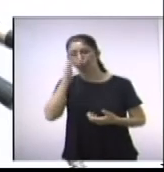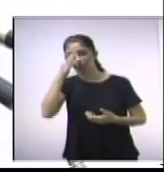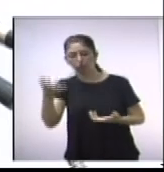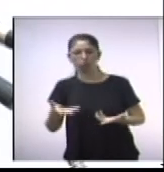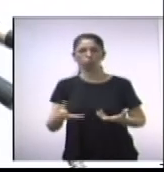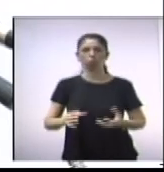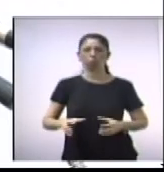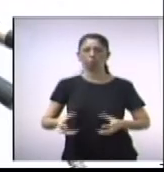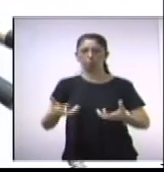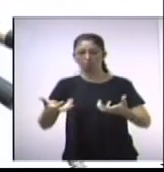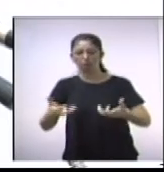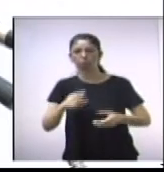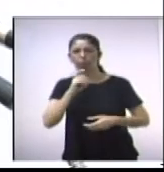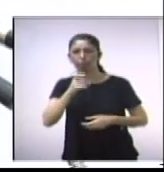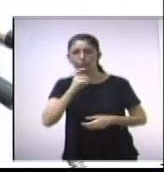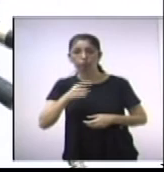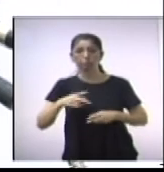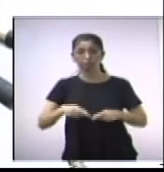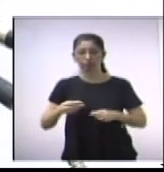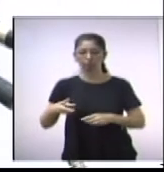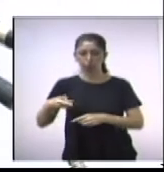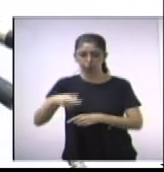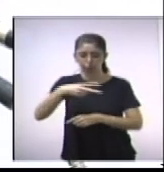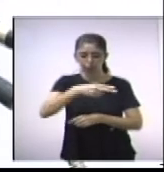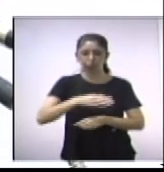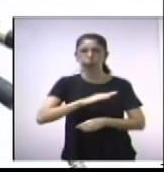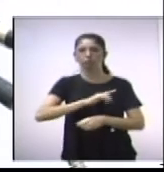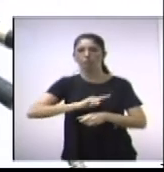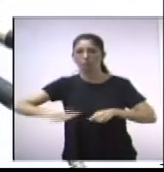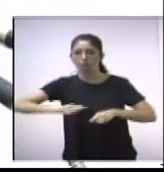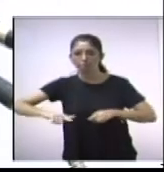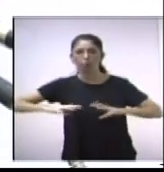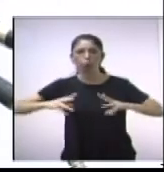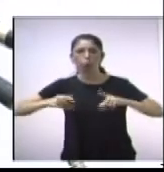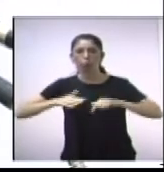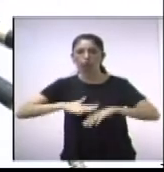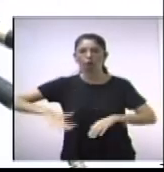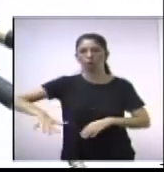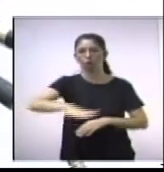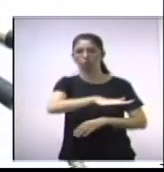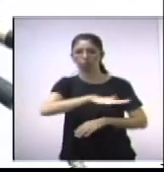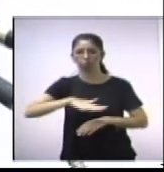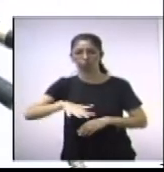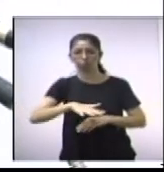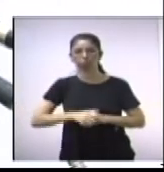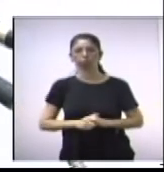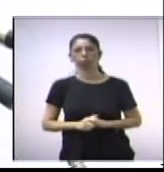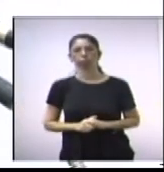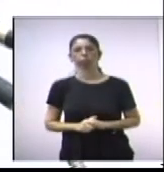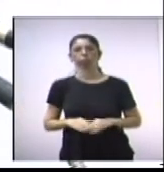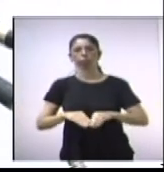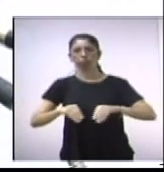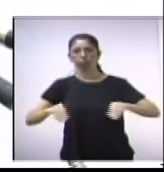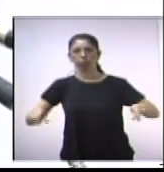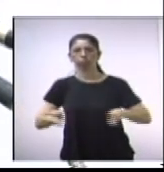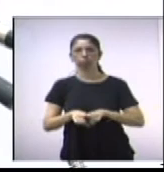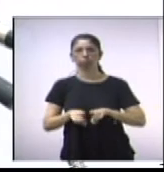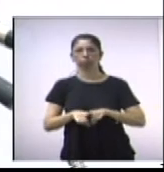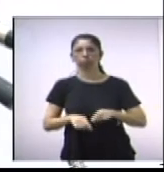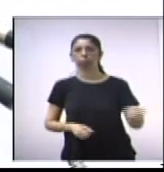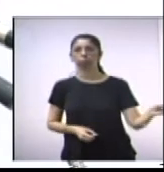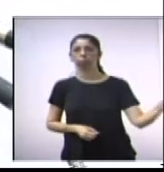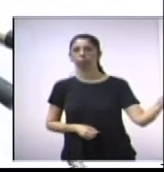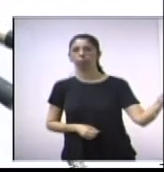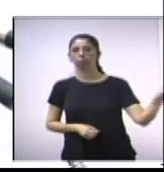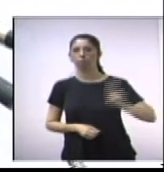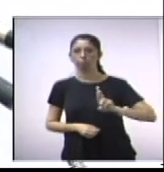a manutenção da iluminação, instalação de playgrounds e academia ao ar livre. Número 193, do vereador Danilo Barros, que requer informações